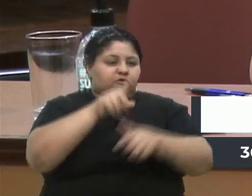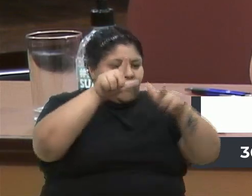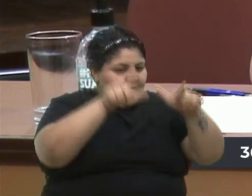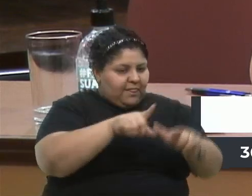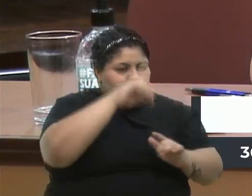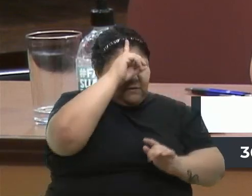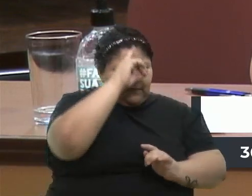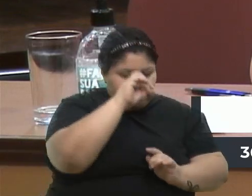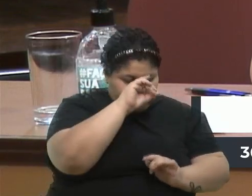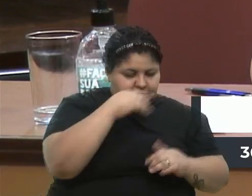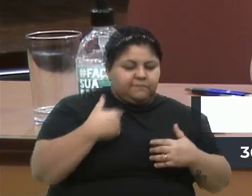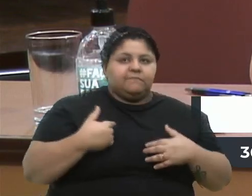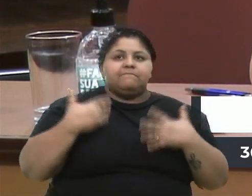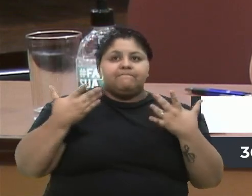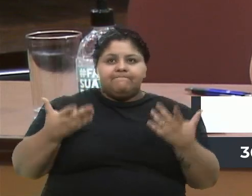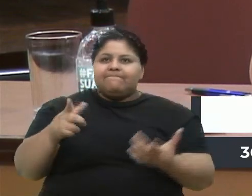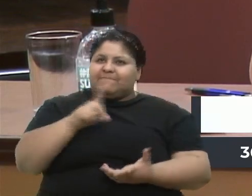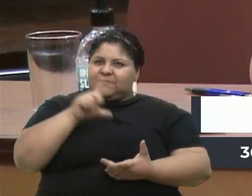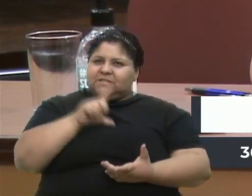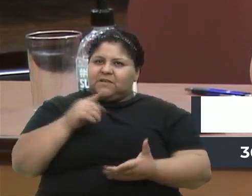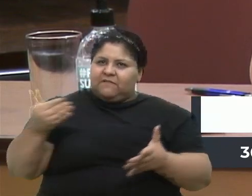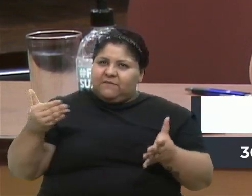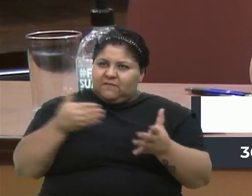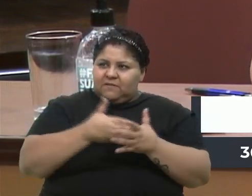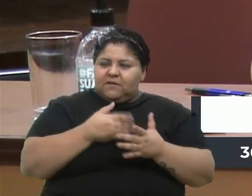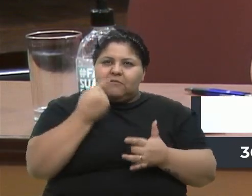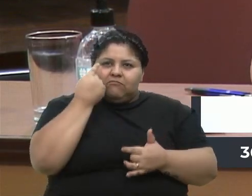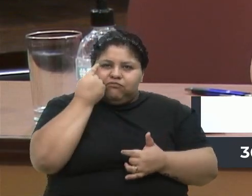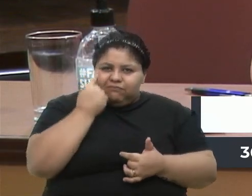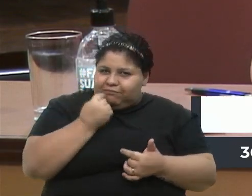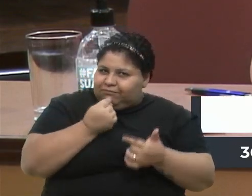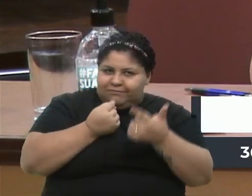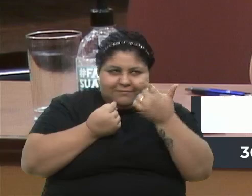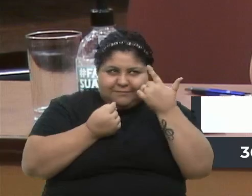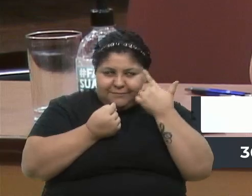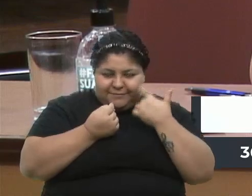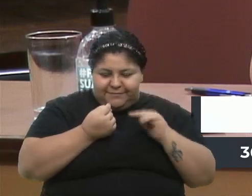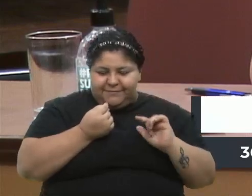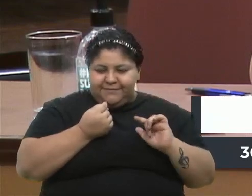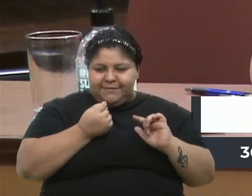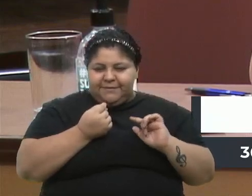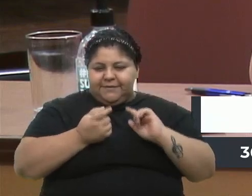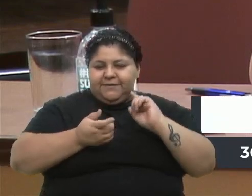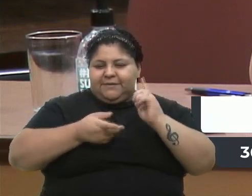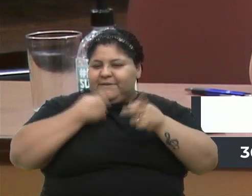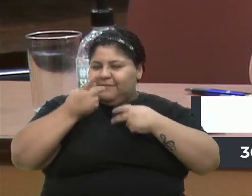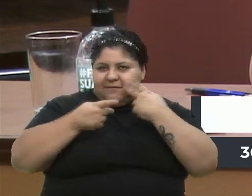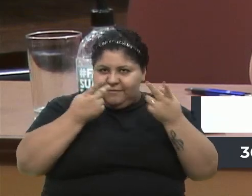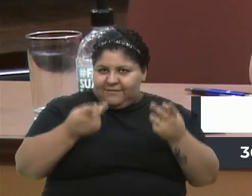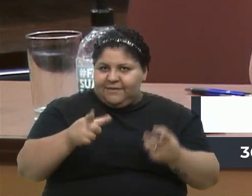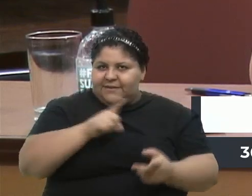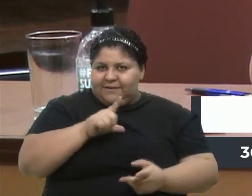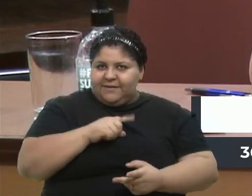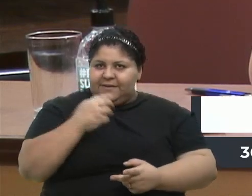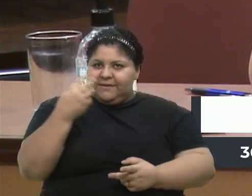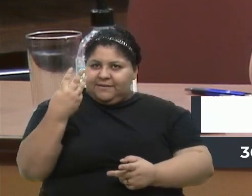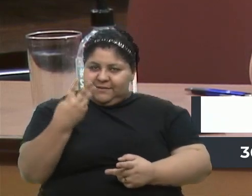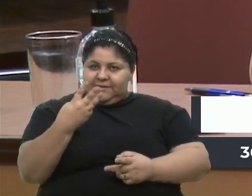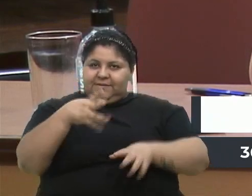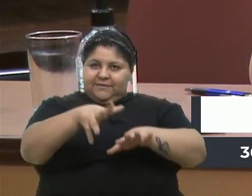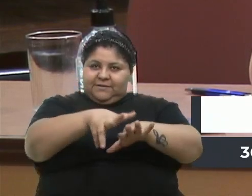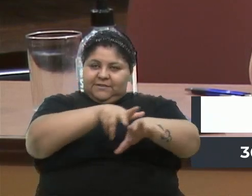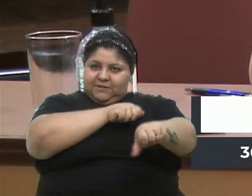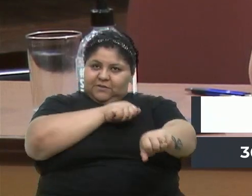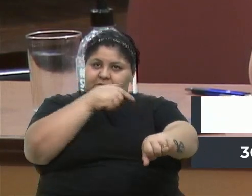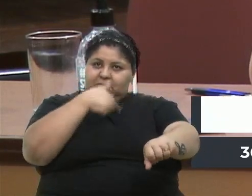Geral. E teve até choro, né, no depoimento, enfim. Mas eu quero dizer, eu tenho três graduações na Universidade de Caxias